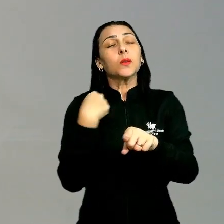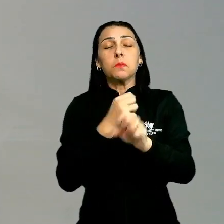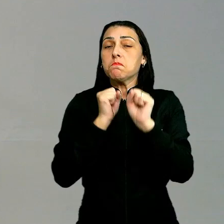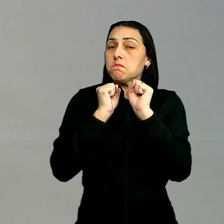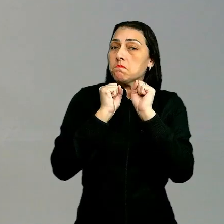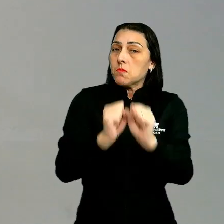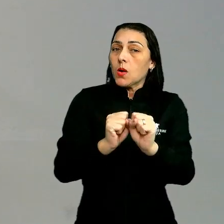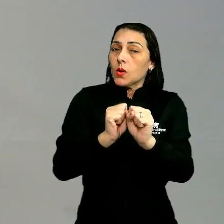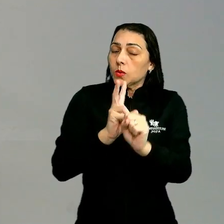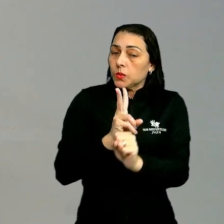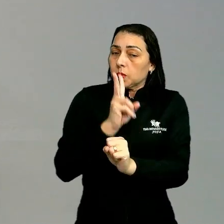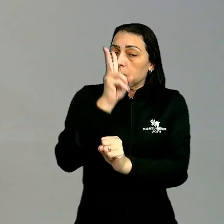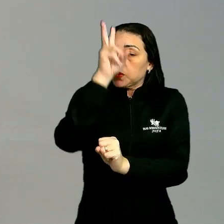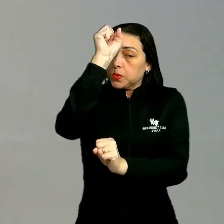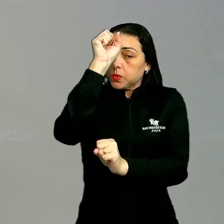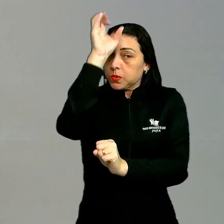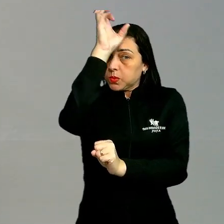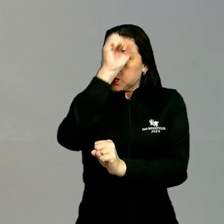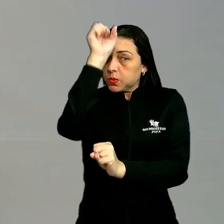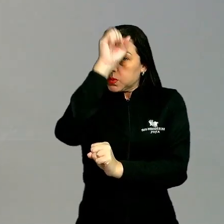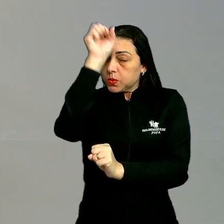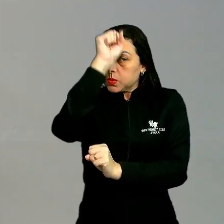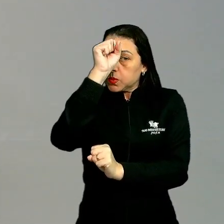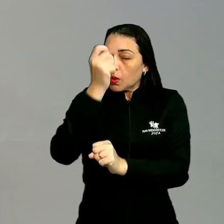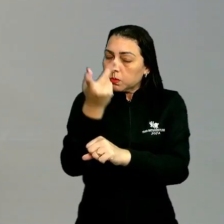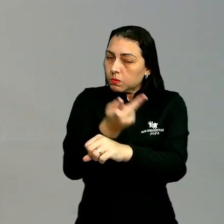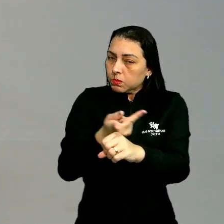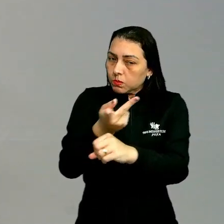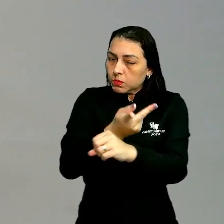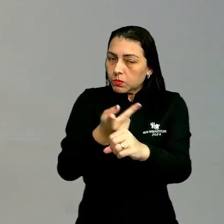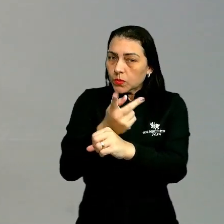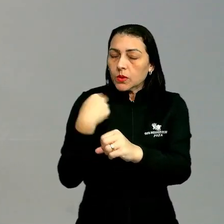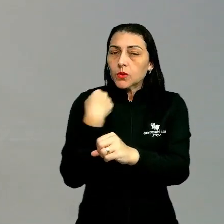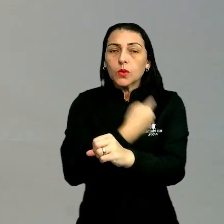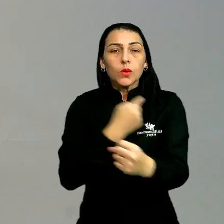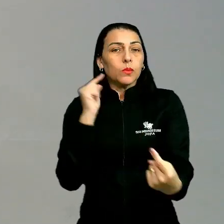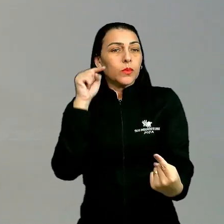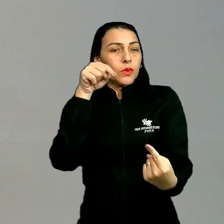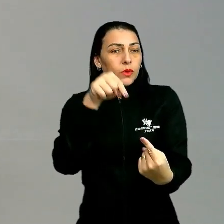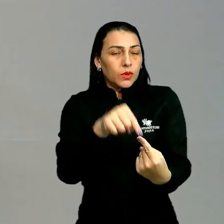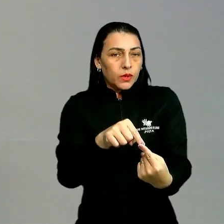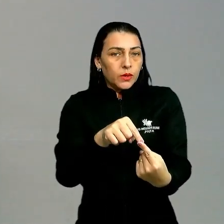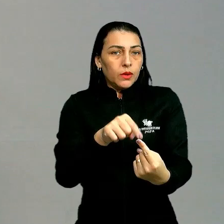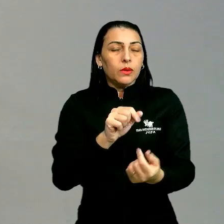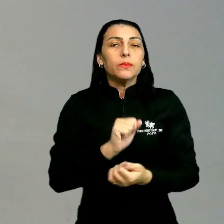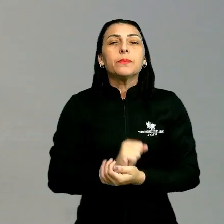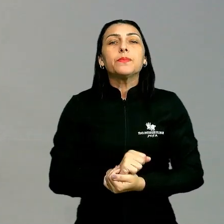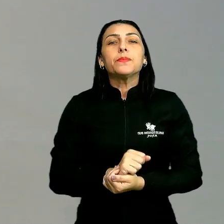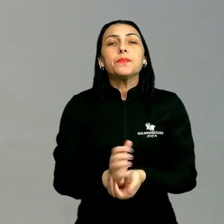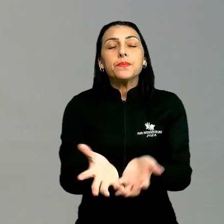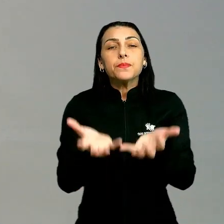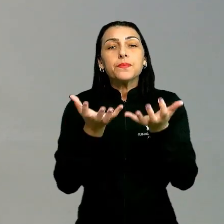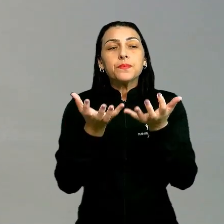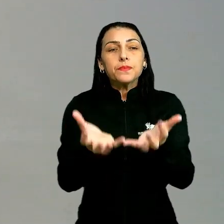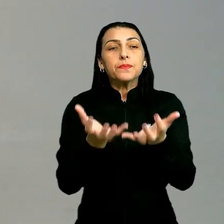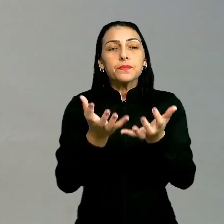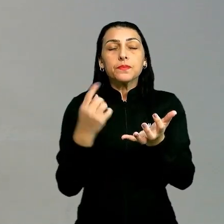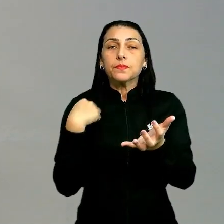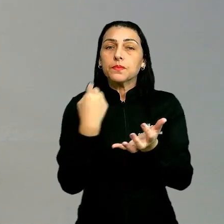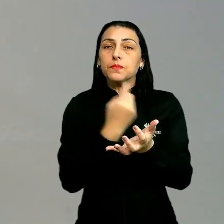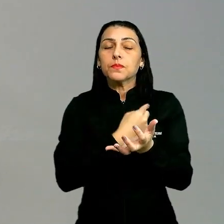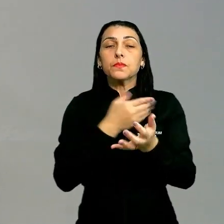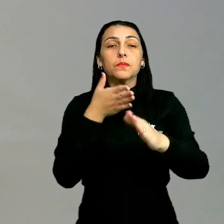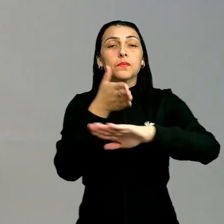gente possa fortalecer a nossa busca pelos nossos objetivos. Então, eu quero que a